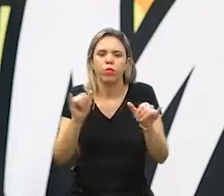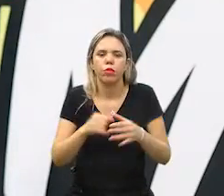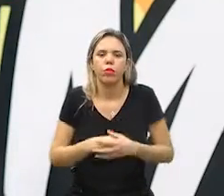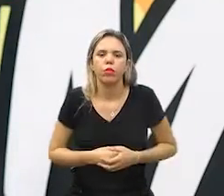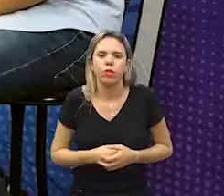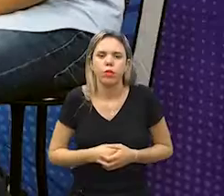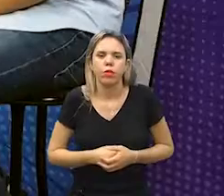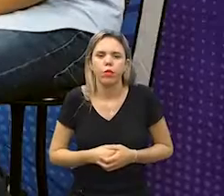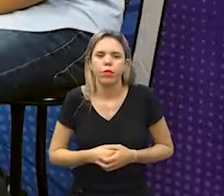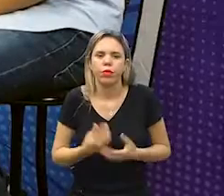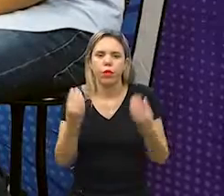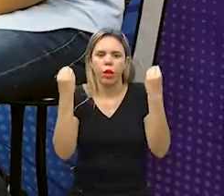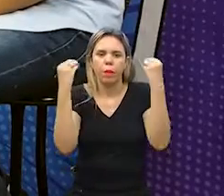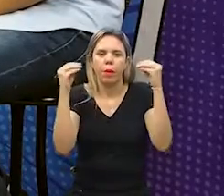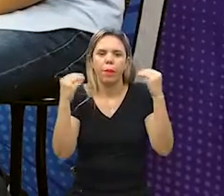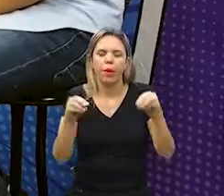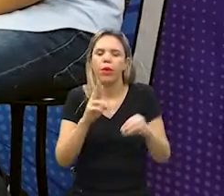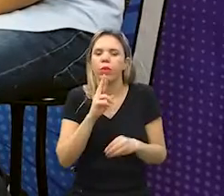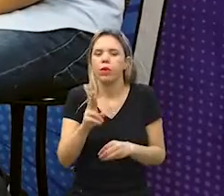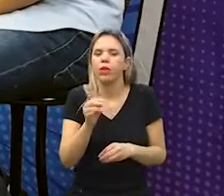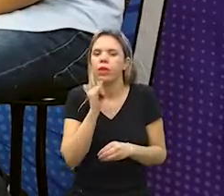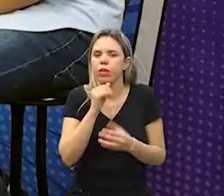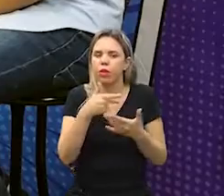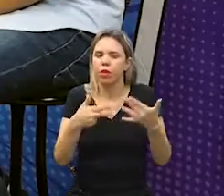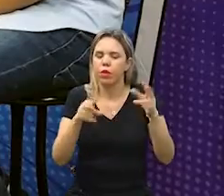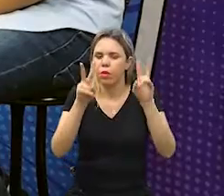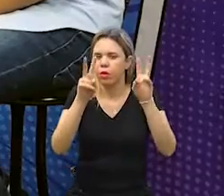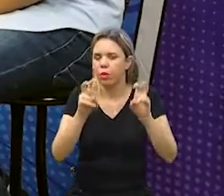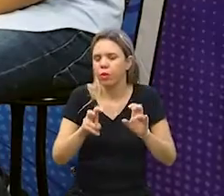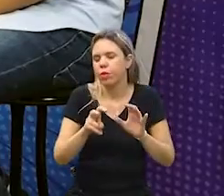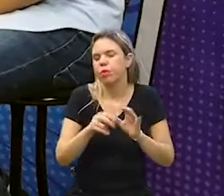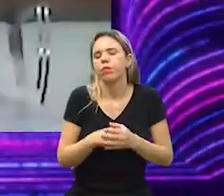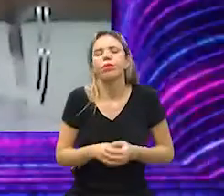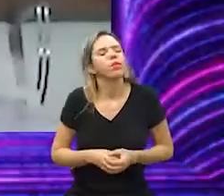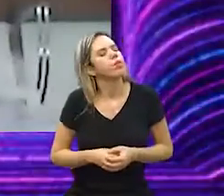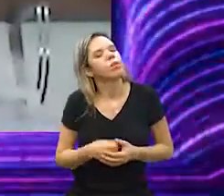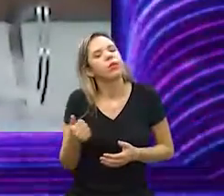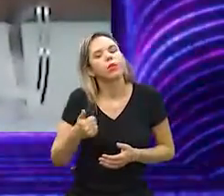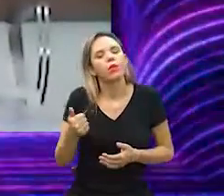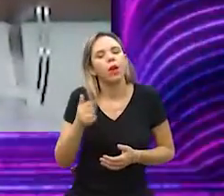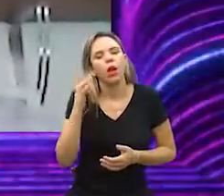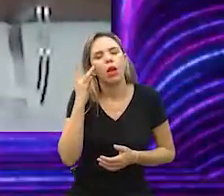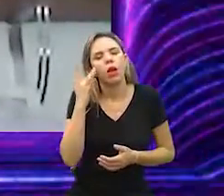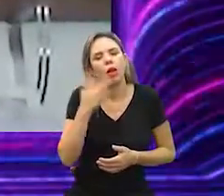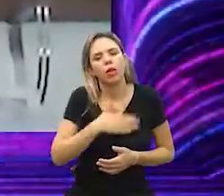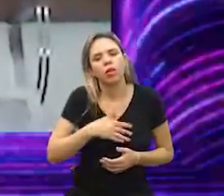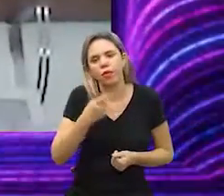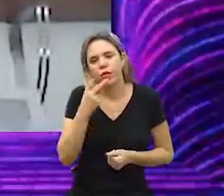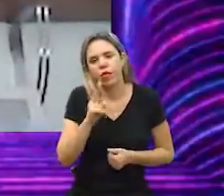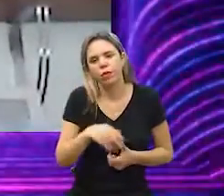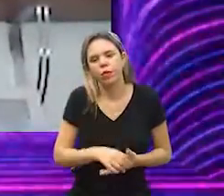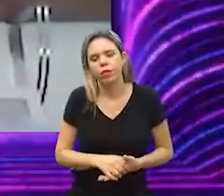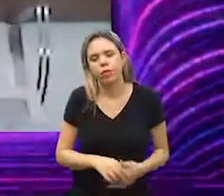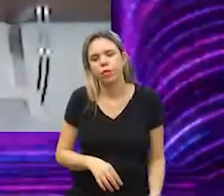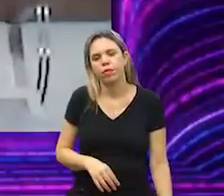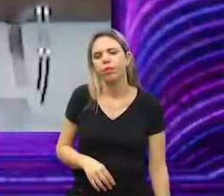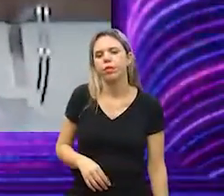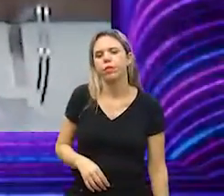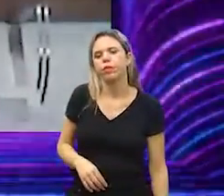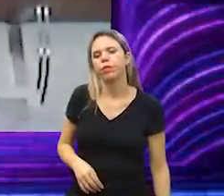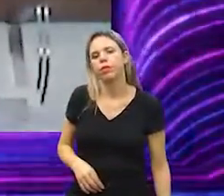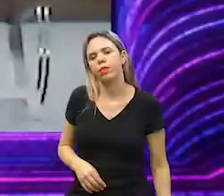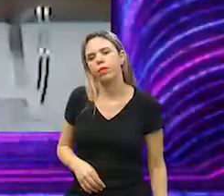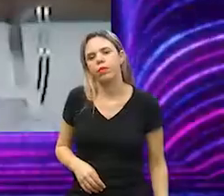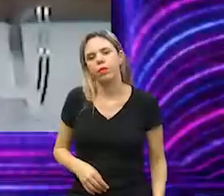divulgação? Eu vou responder essa pergunta com vários tópicos, né? Primeiro, eu acho que uma coisa que eu gosto de falar sempre, né?